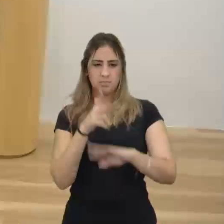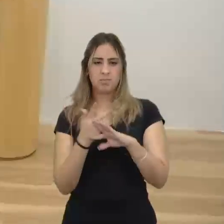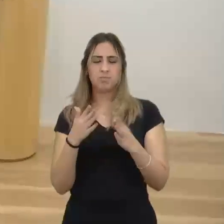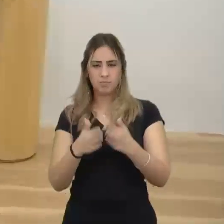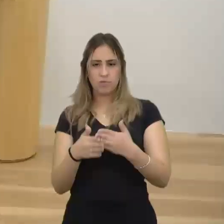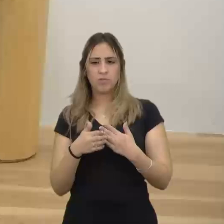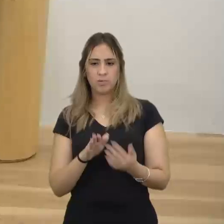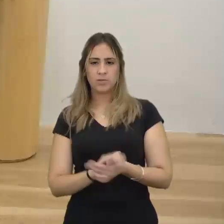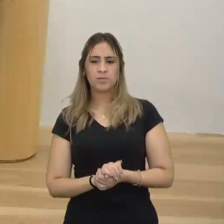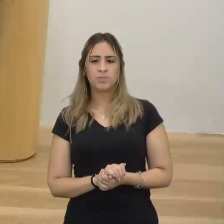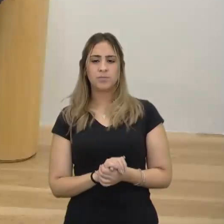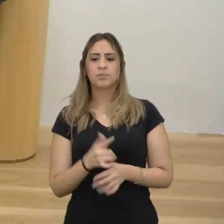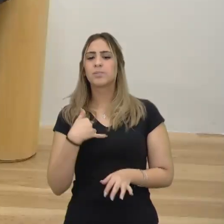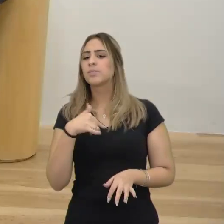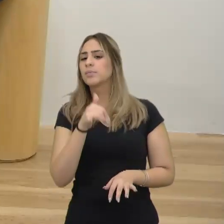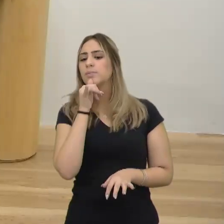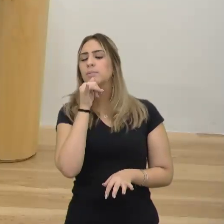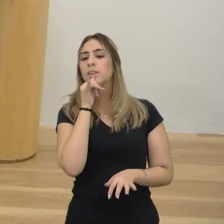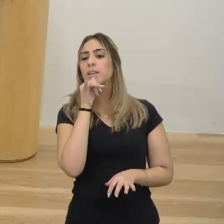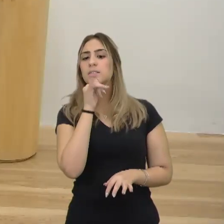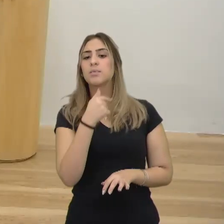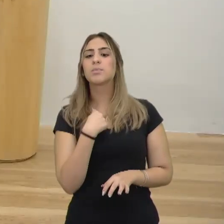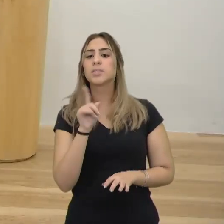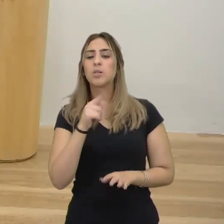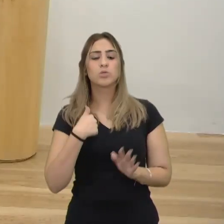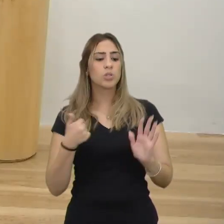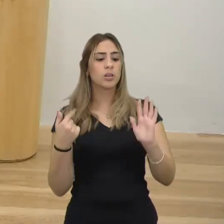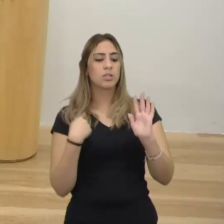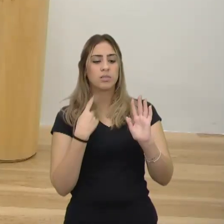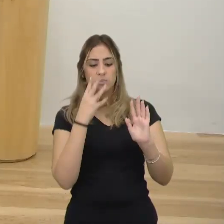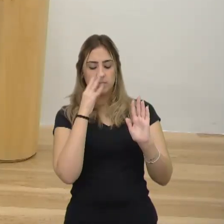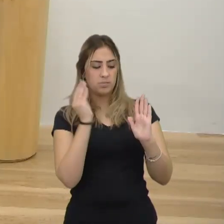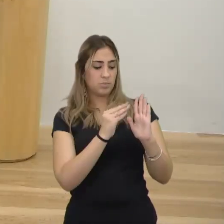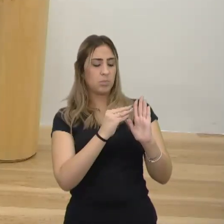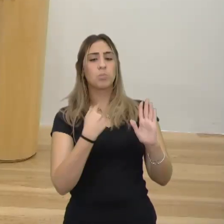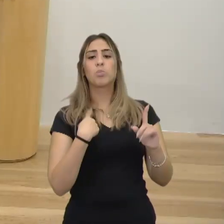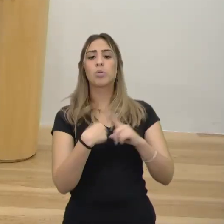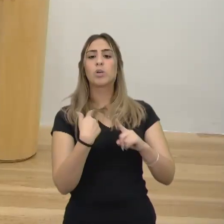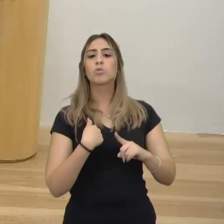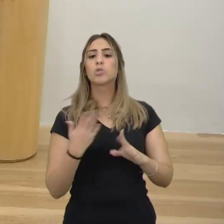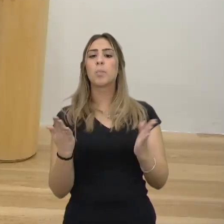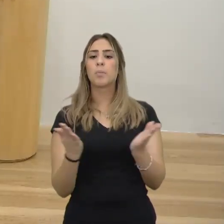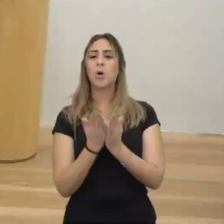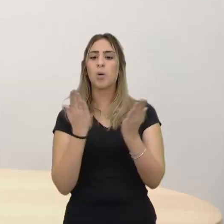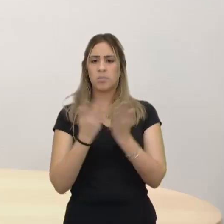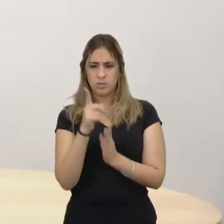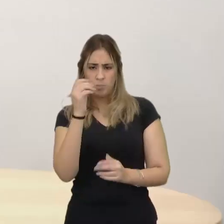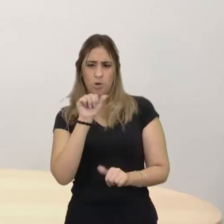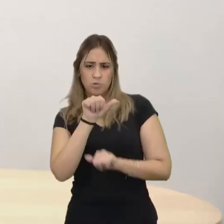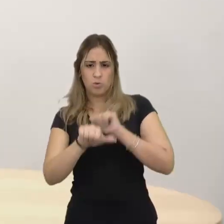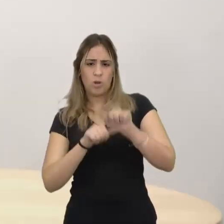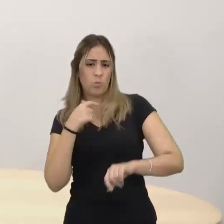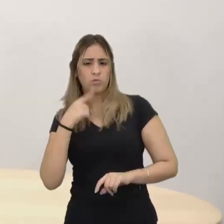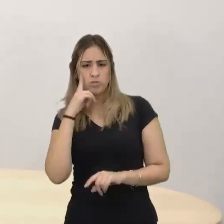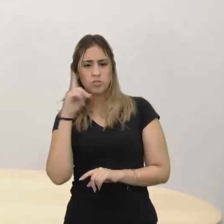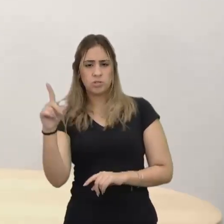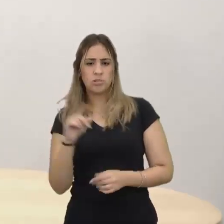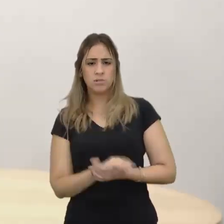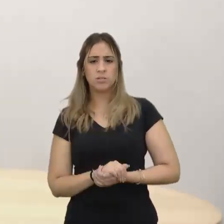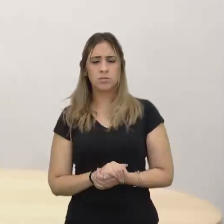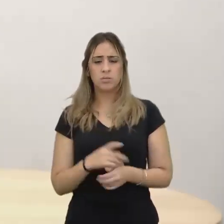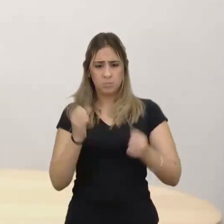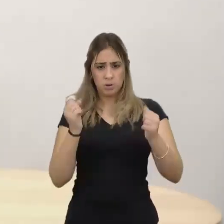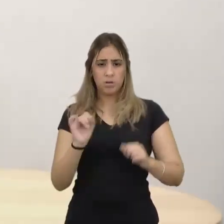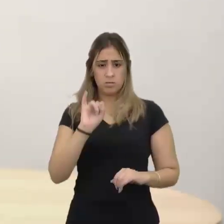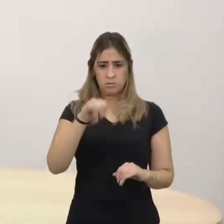Anderson, por exemplo, se eu sou discriminado porque sou muito pobre, isso pode mudar um dia? Pode. Por